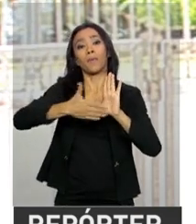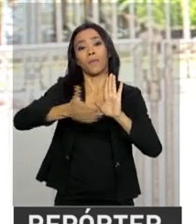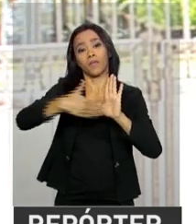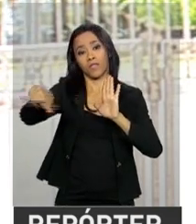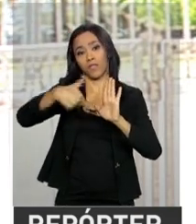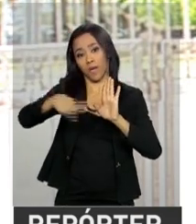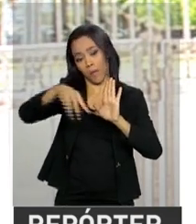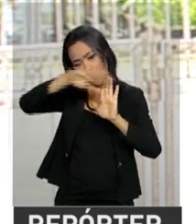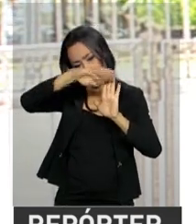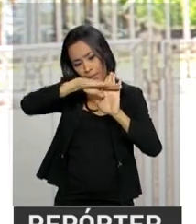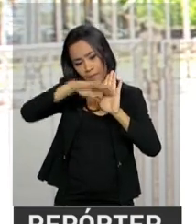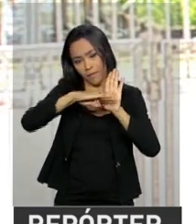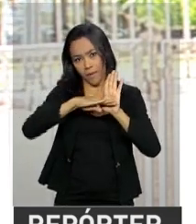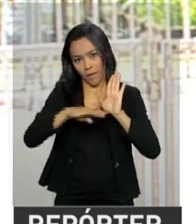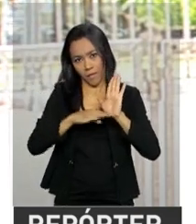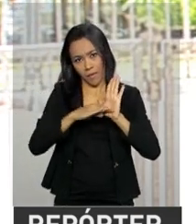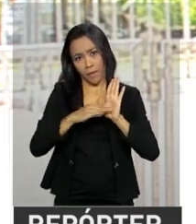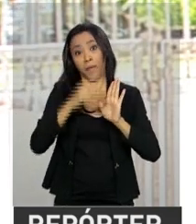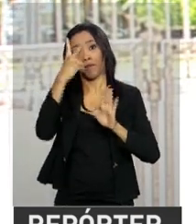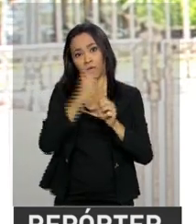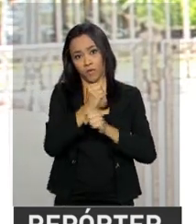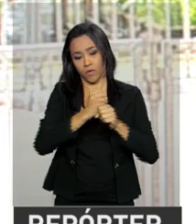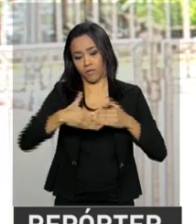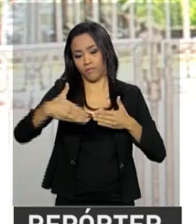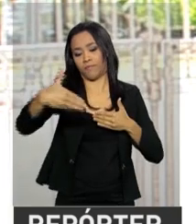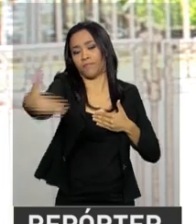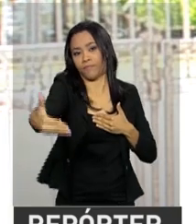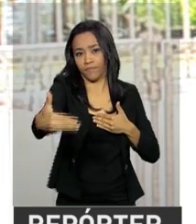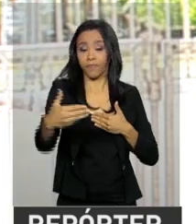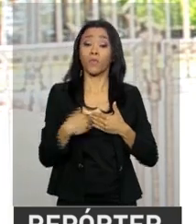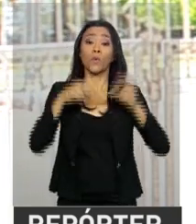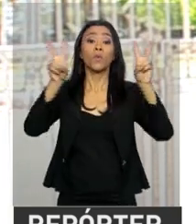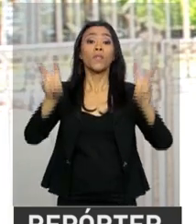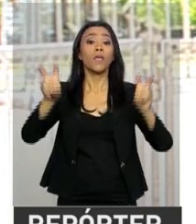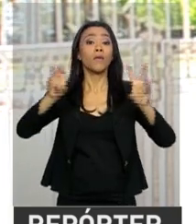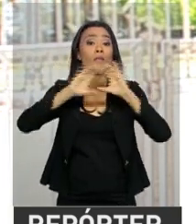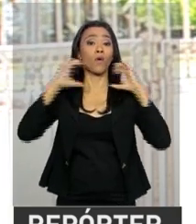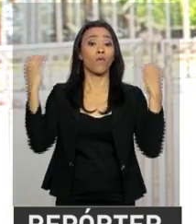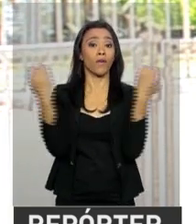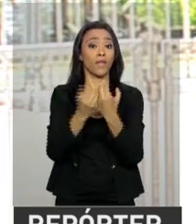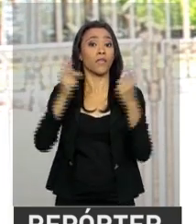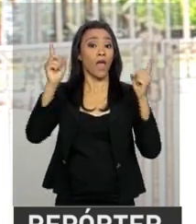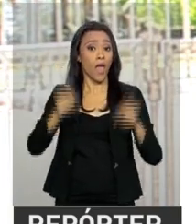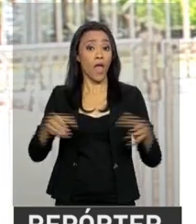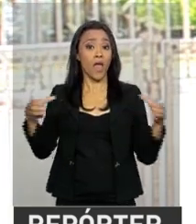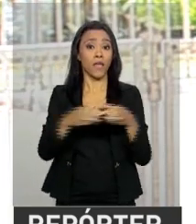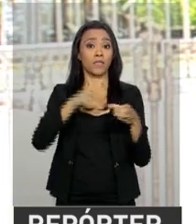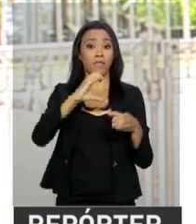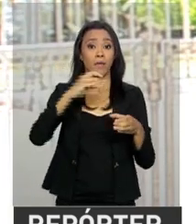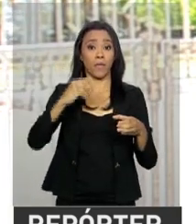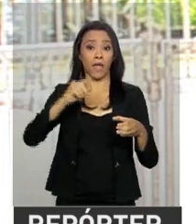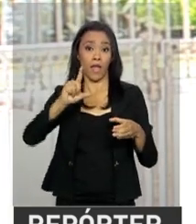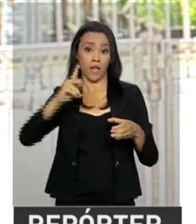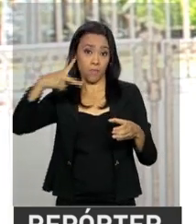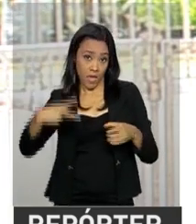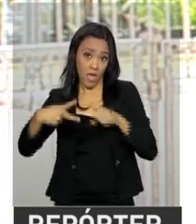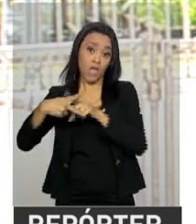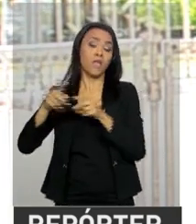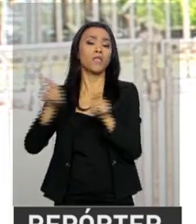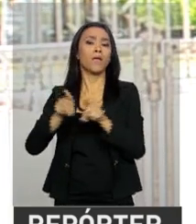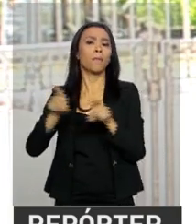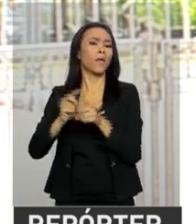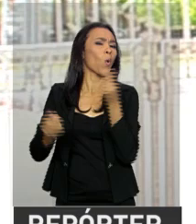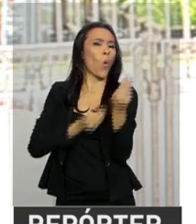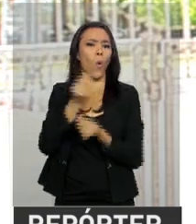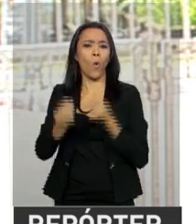da organização para os próximos anos. O tema da conferência é a CPLP e a Agenda para o